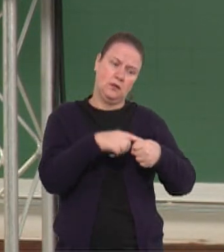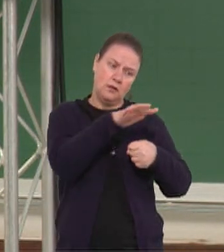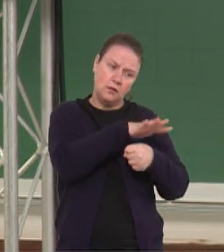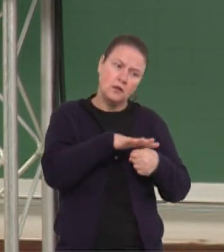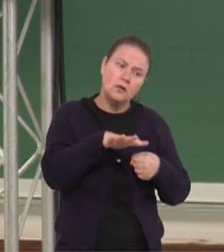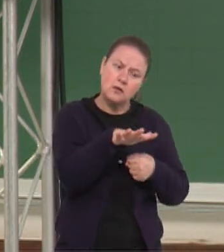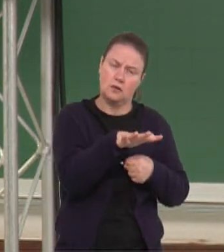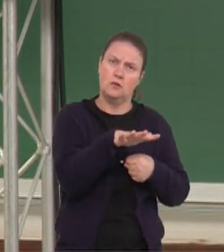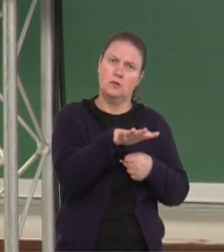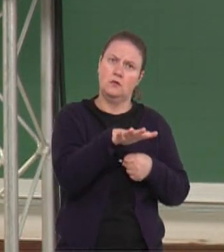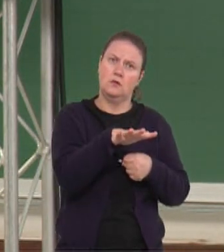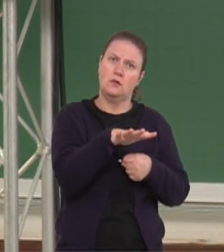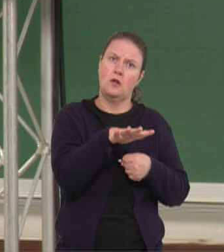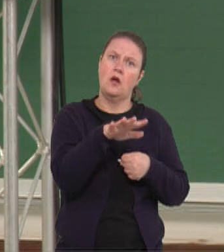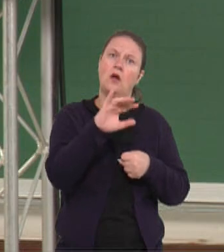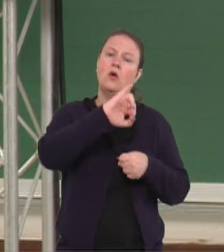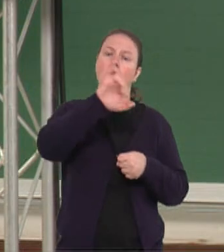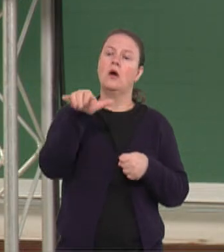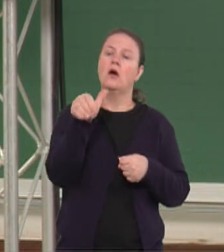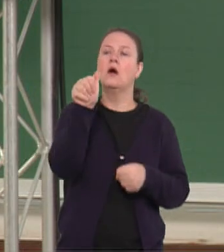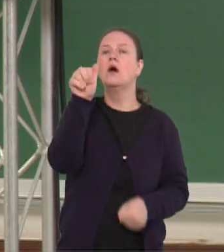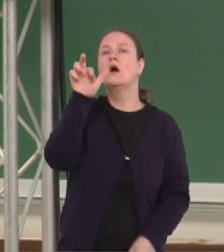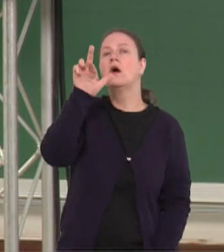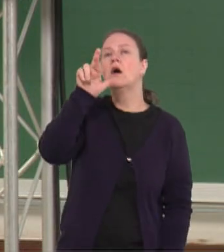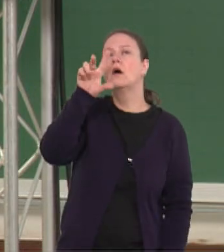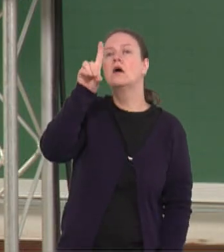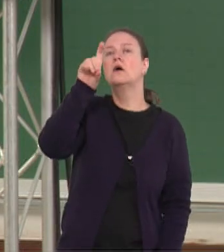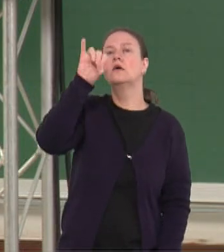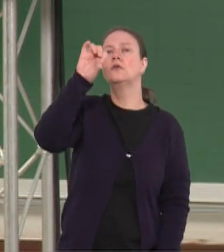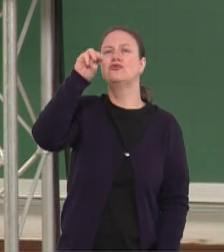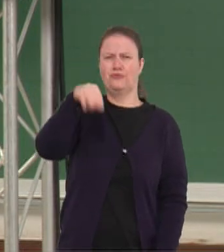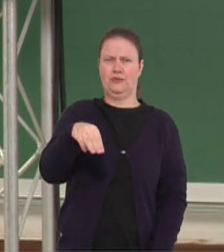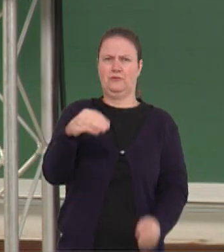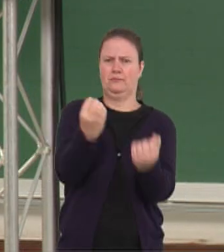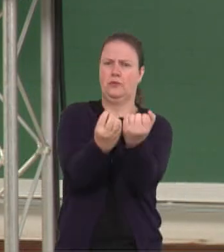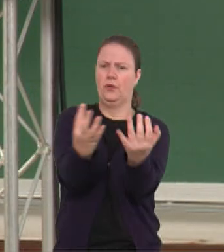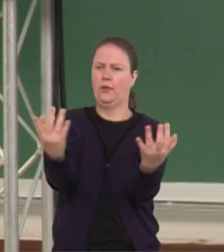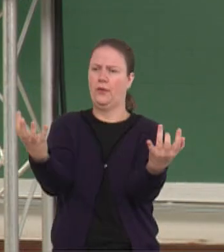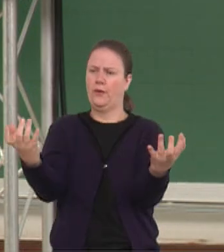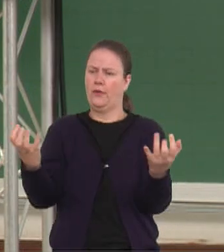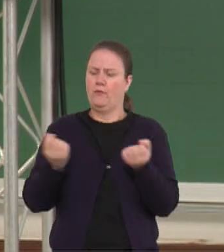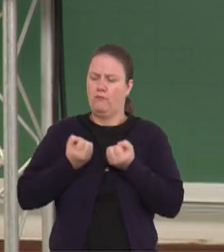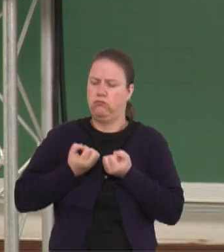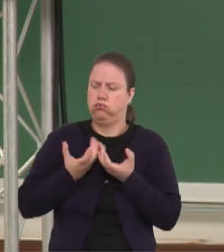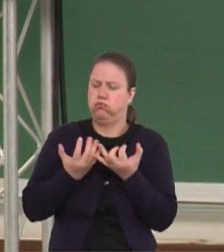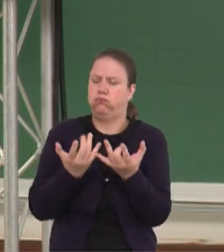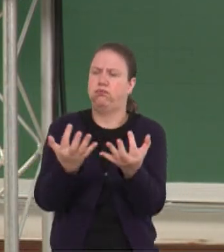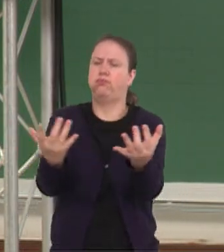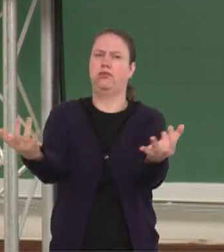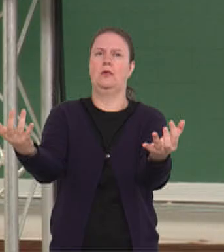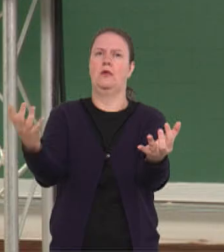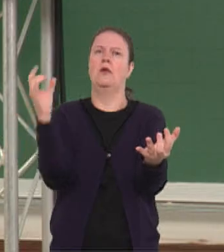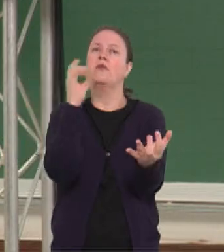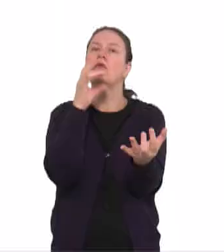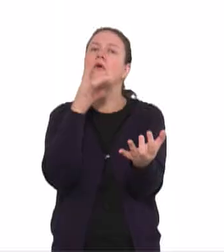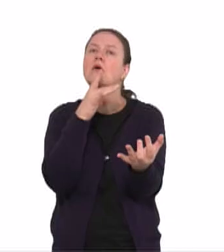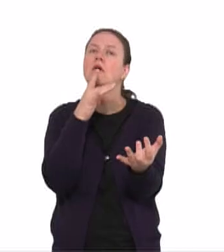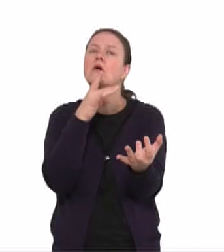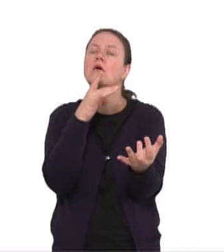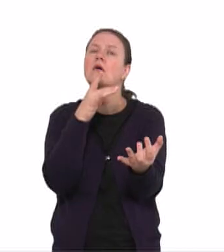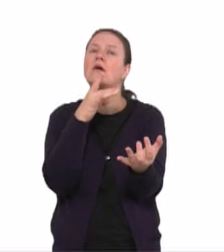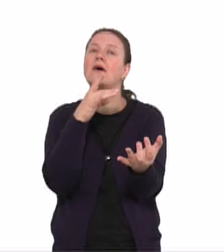jardim. Nós moramos no jardim? Não, o jardim faz parte da nossa casa, do espaço que vivemos. Então, quando a gente afirma